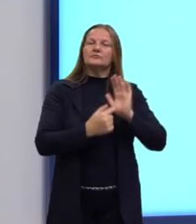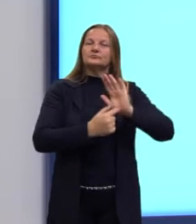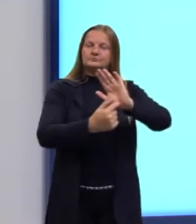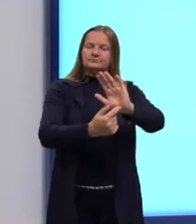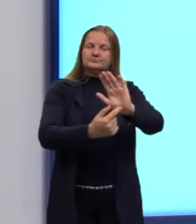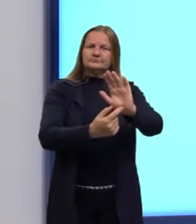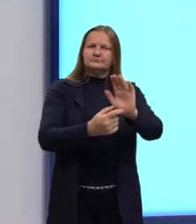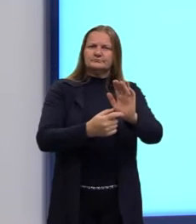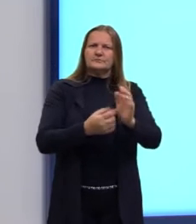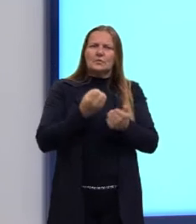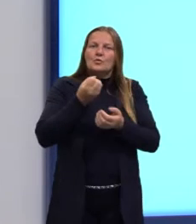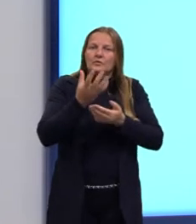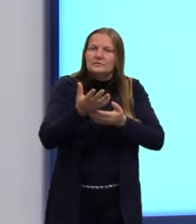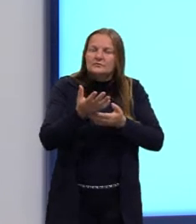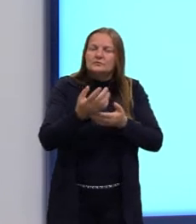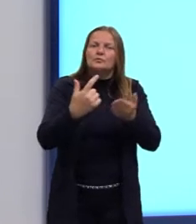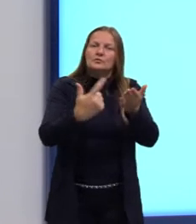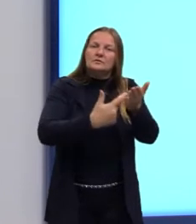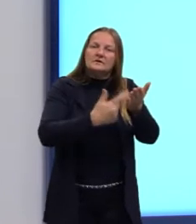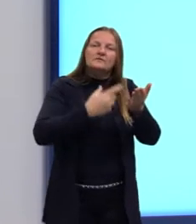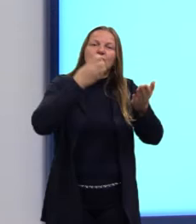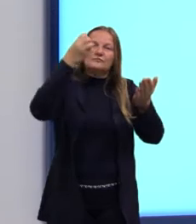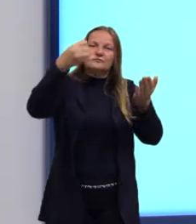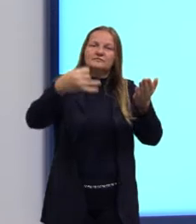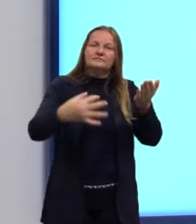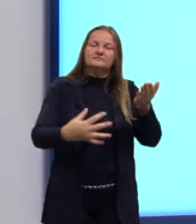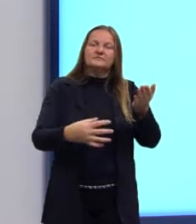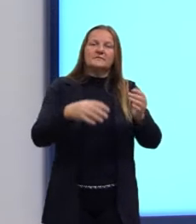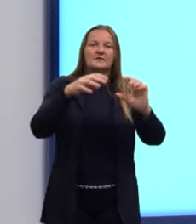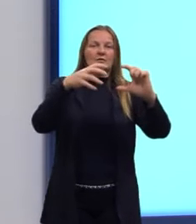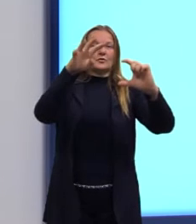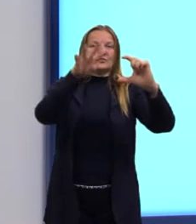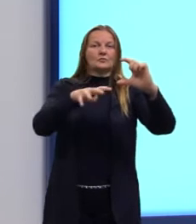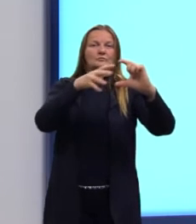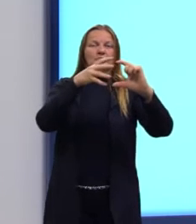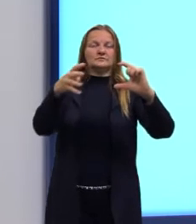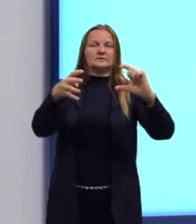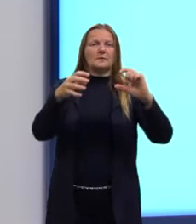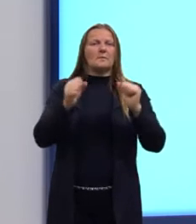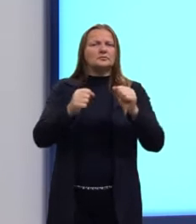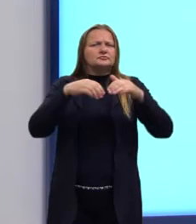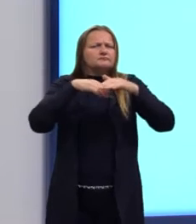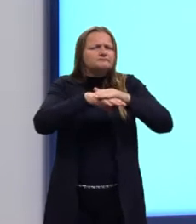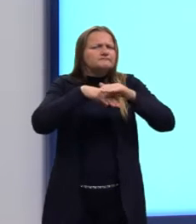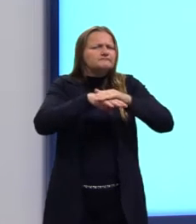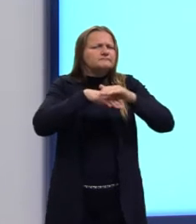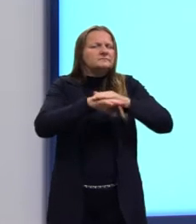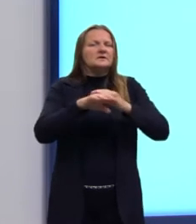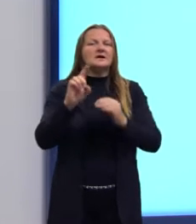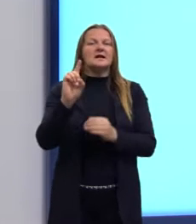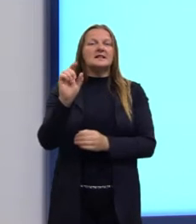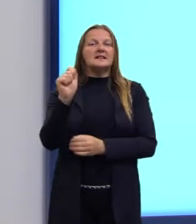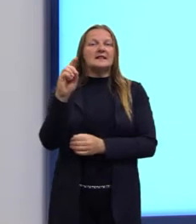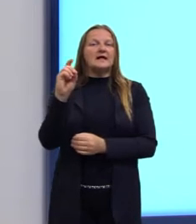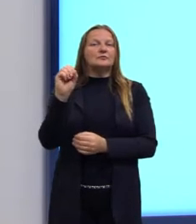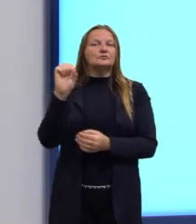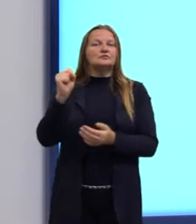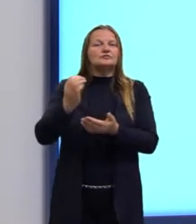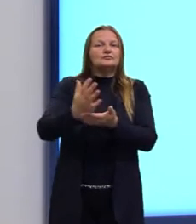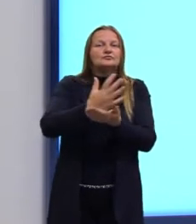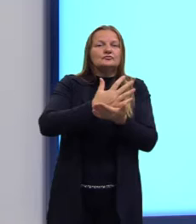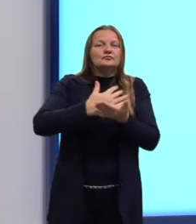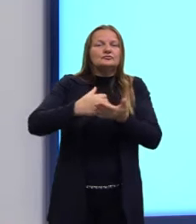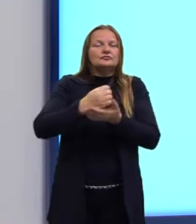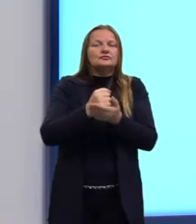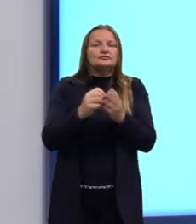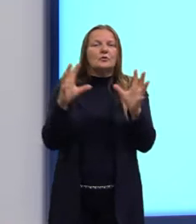como né citação o livro diz o seguinte as matrizes podem armazenar um grande número de elementos de